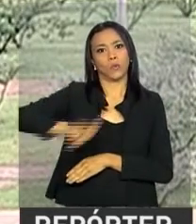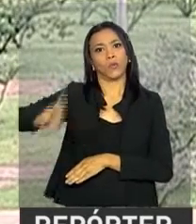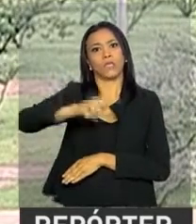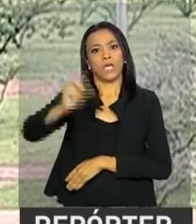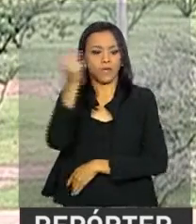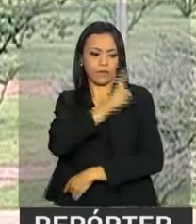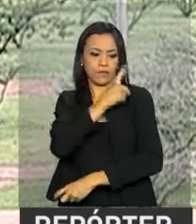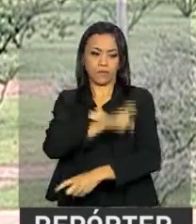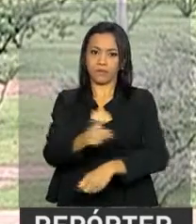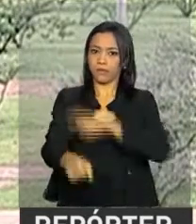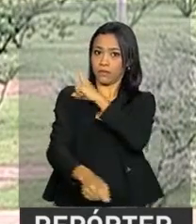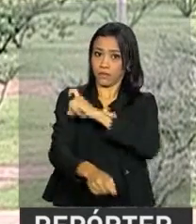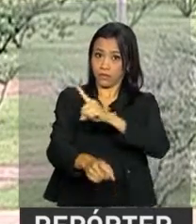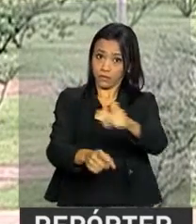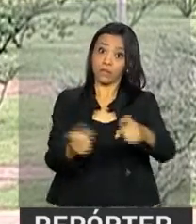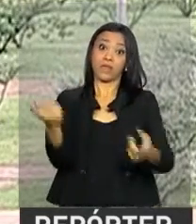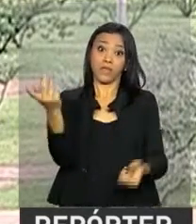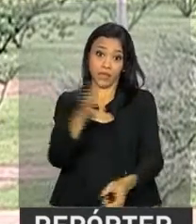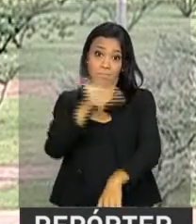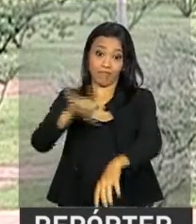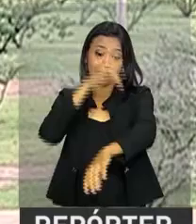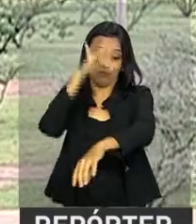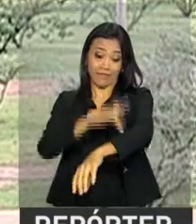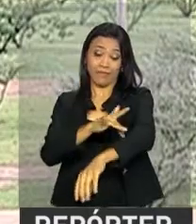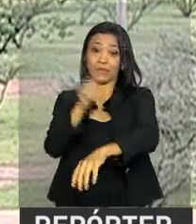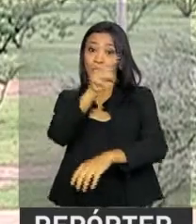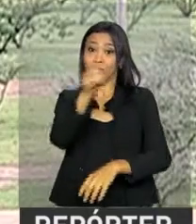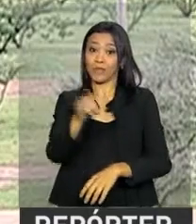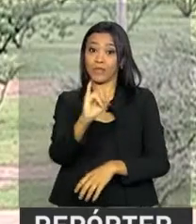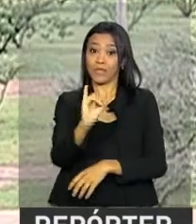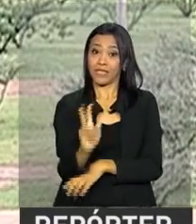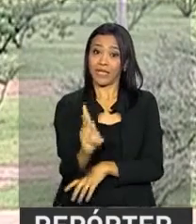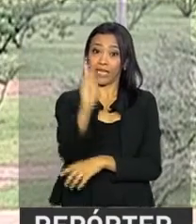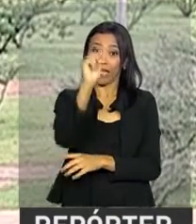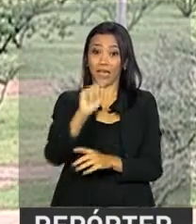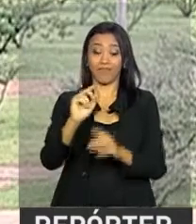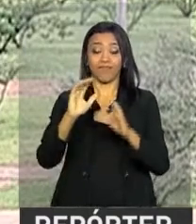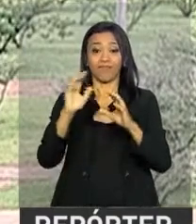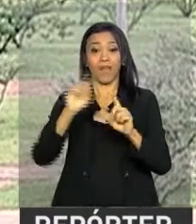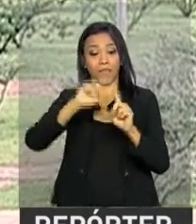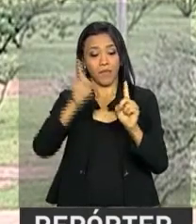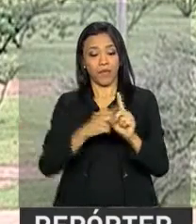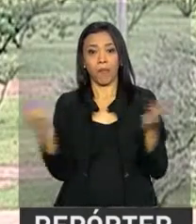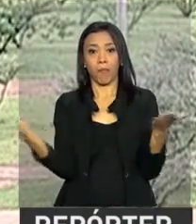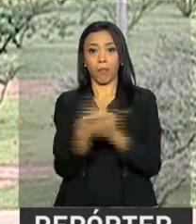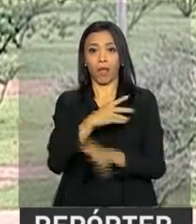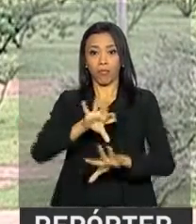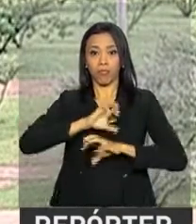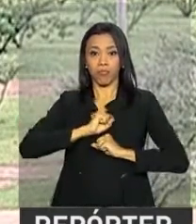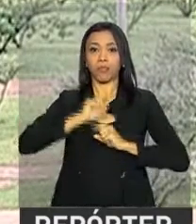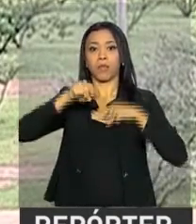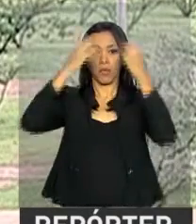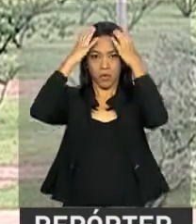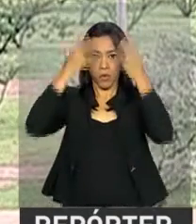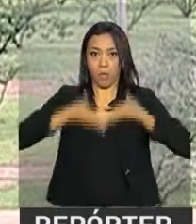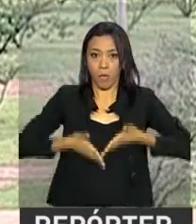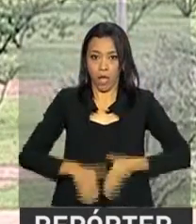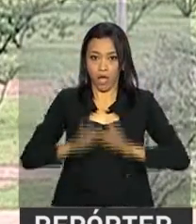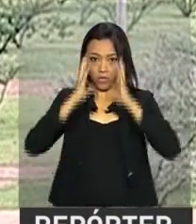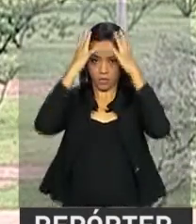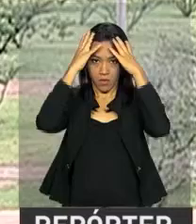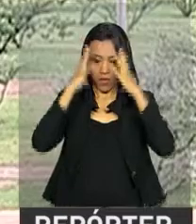a infecção do Zika em gestantes começou a ser relacionado ao nascimento de bebês com microcefalia.